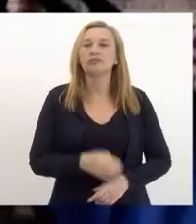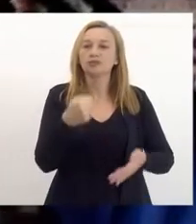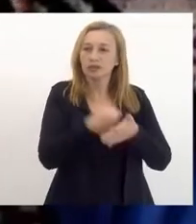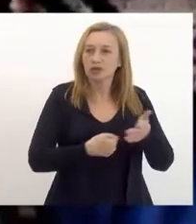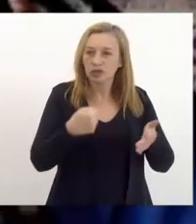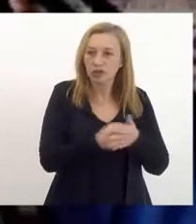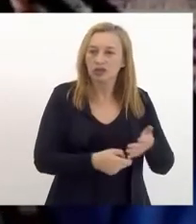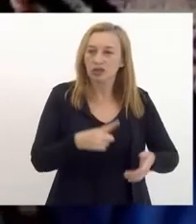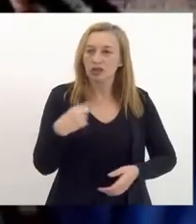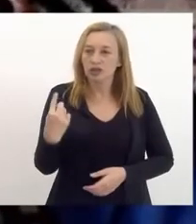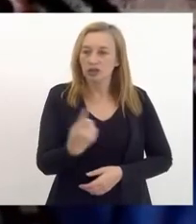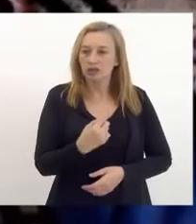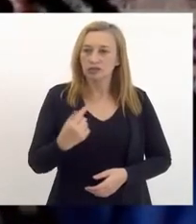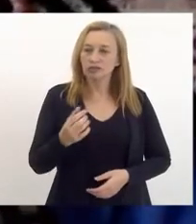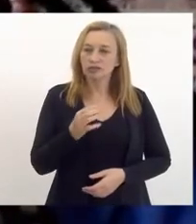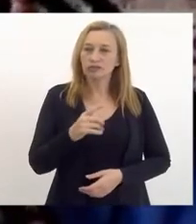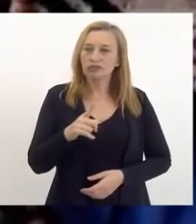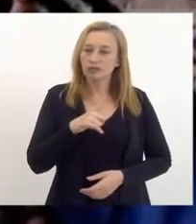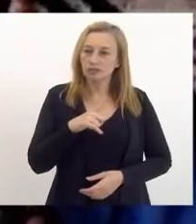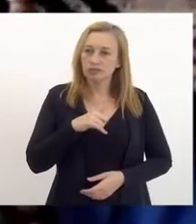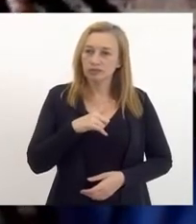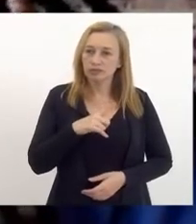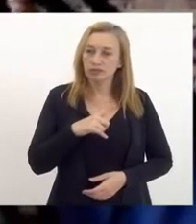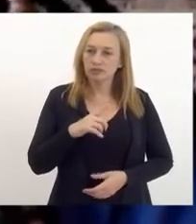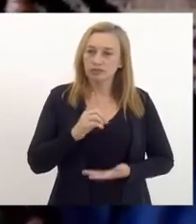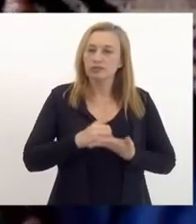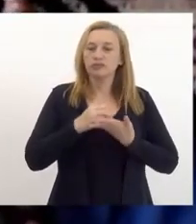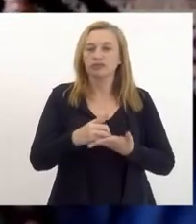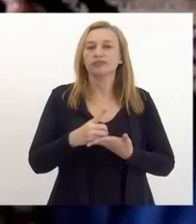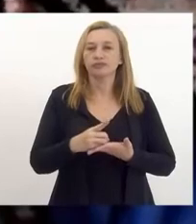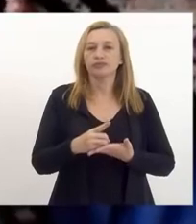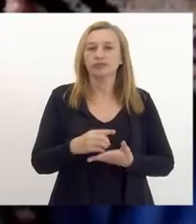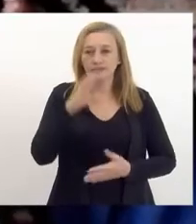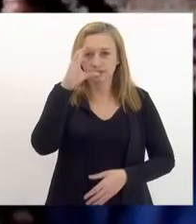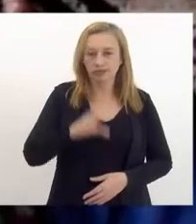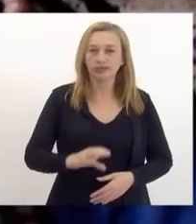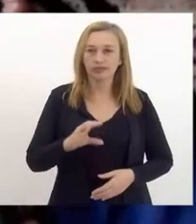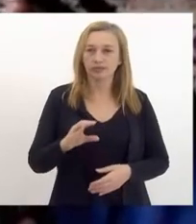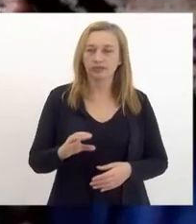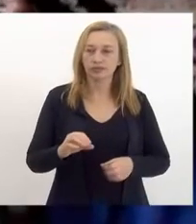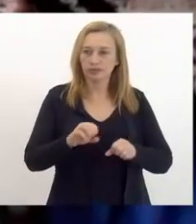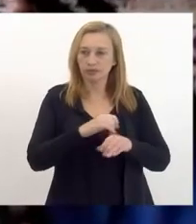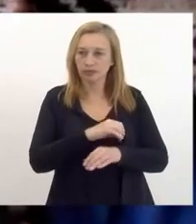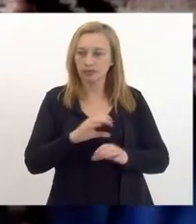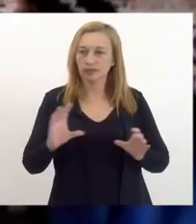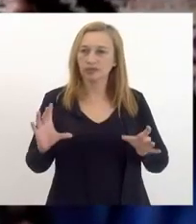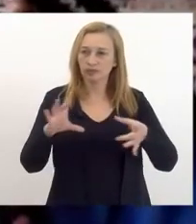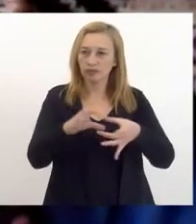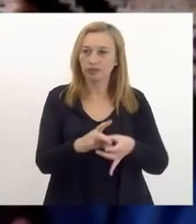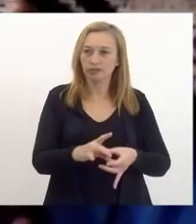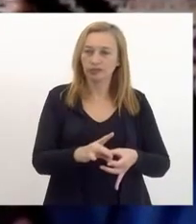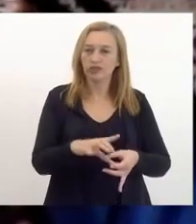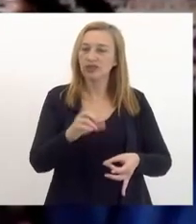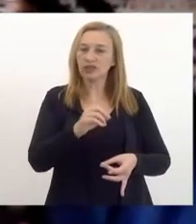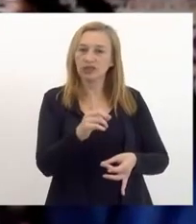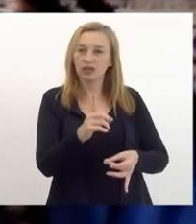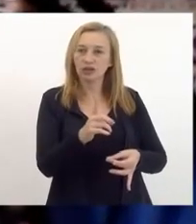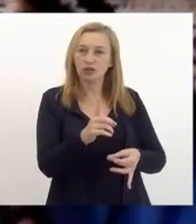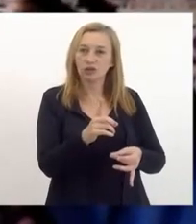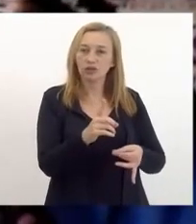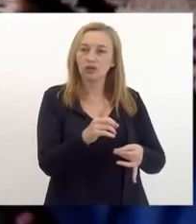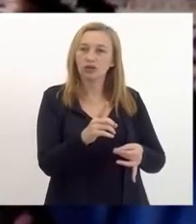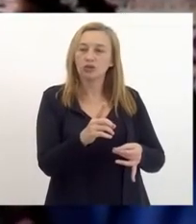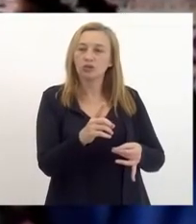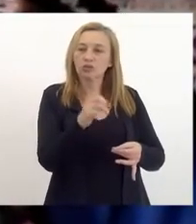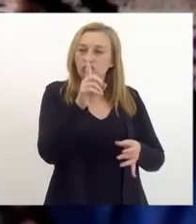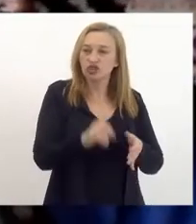lutando para que a gente tenha, como eu falei, uma dignidade, uma cidadania plena e não uma cidadania mutilada, ainda sendo alvo